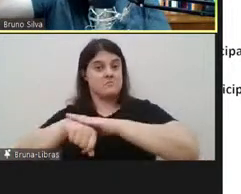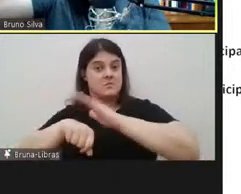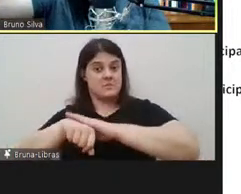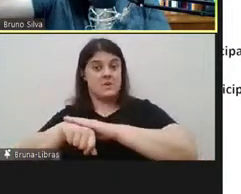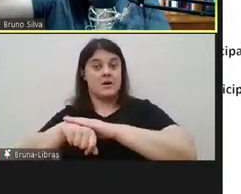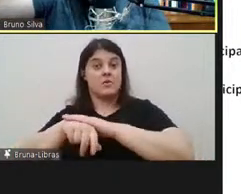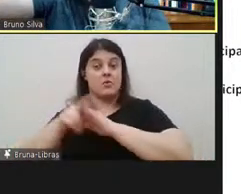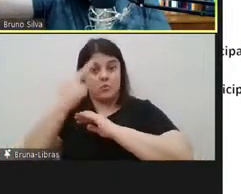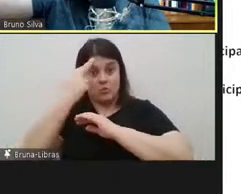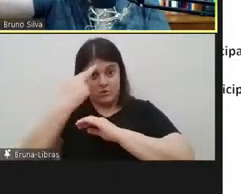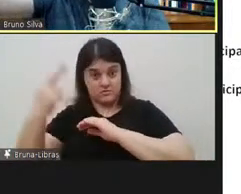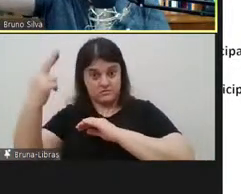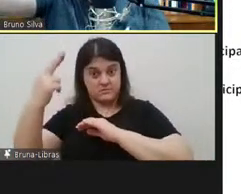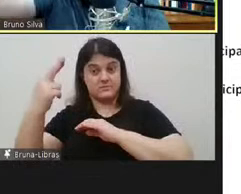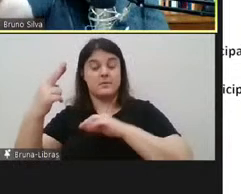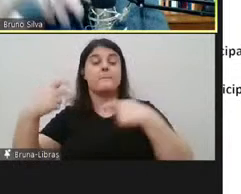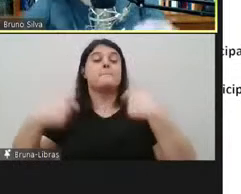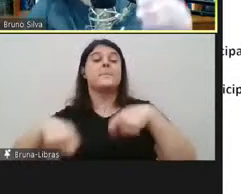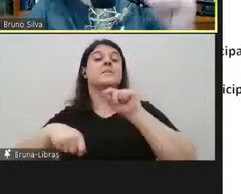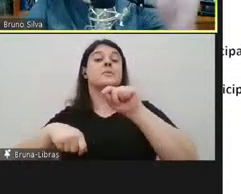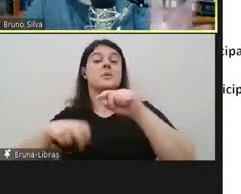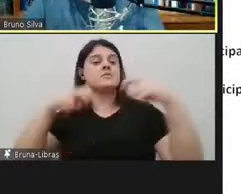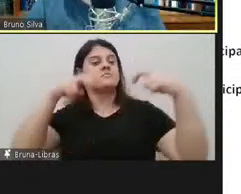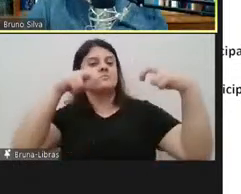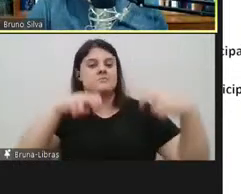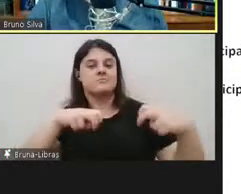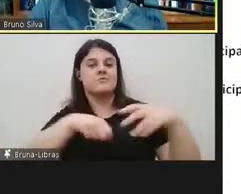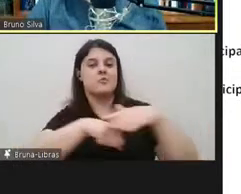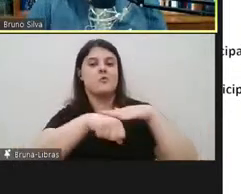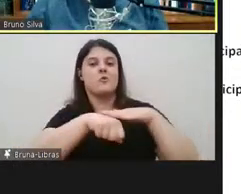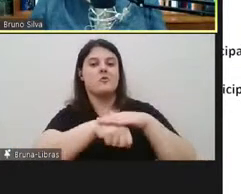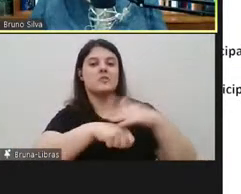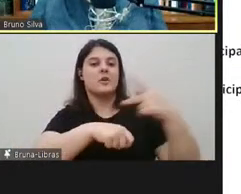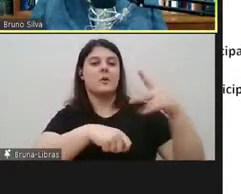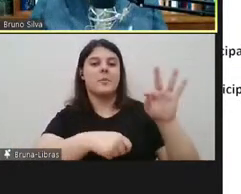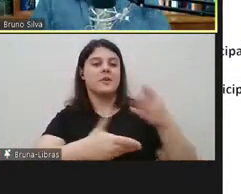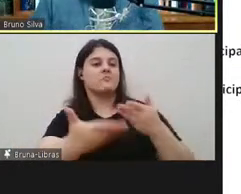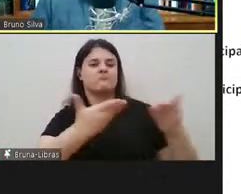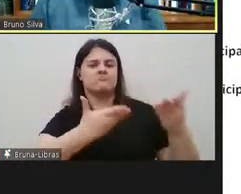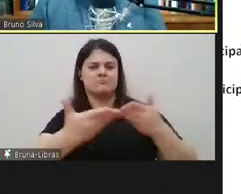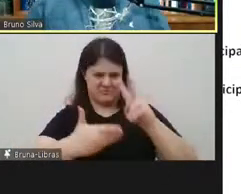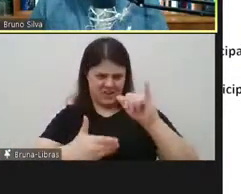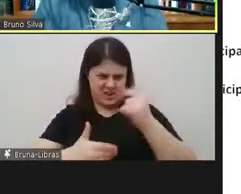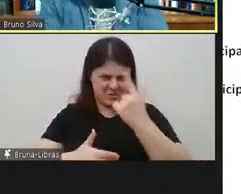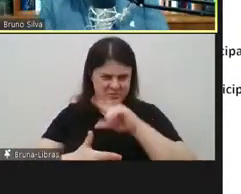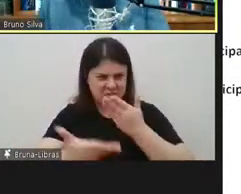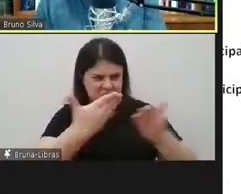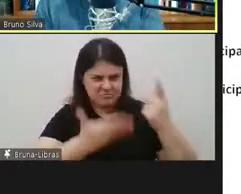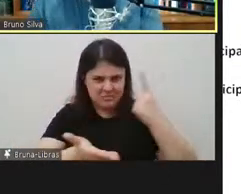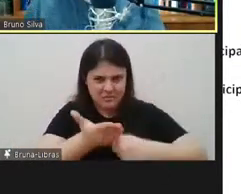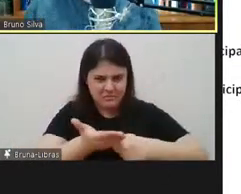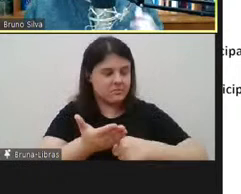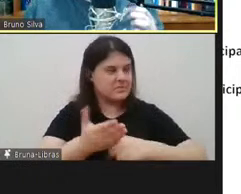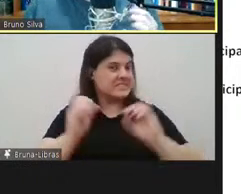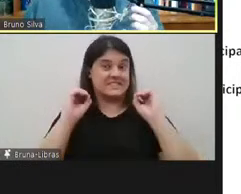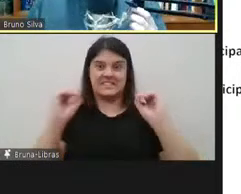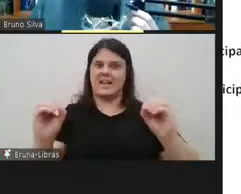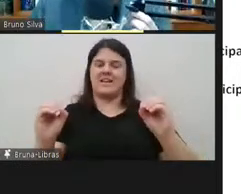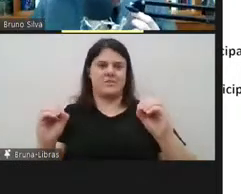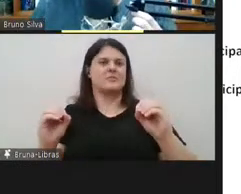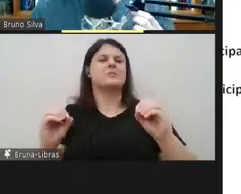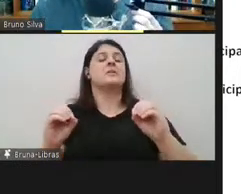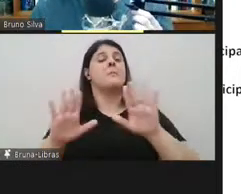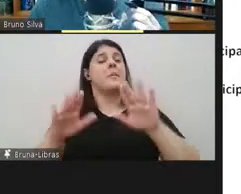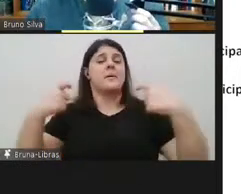o chefe eo líder do partido a figura a sentar e negociar com pt valer você alguma coisa não Provavelmente nada zero